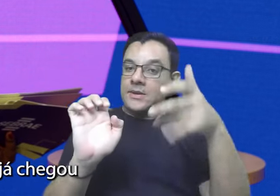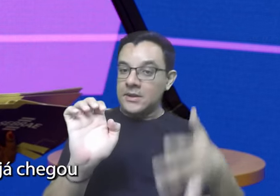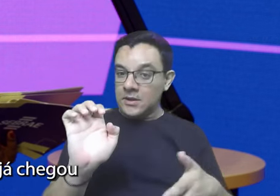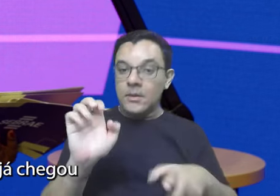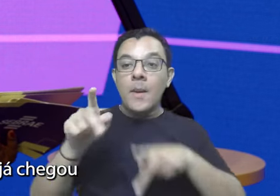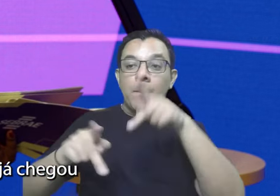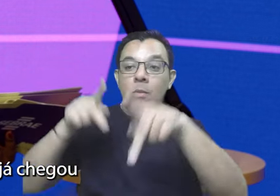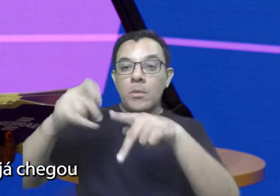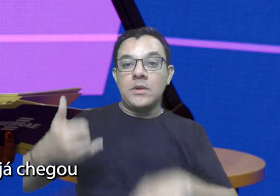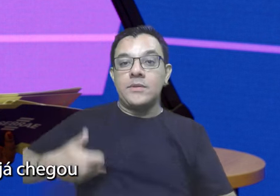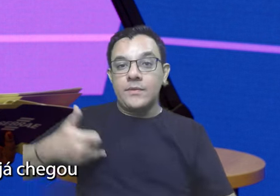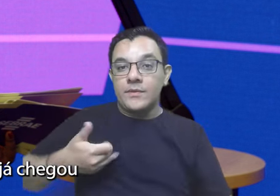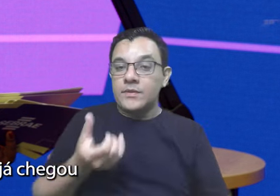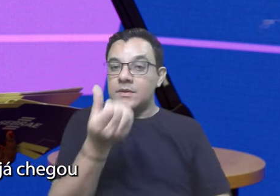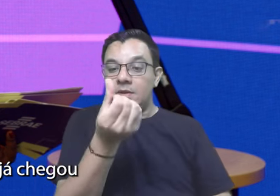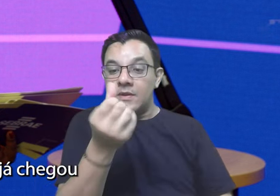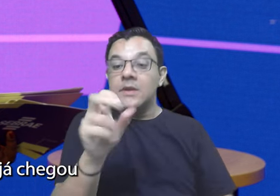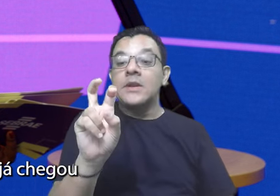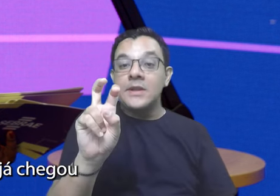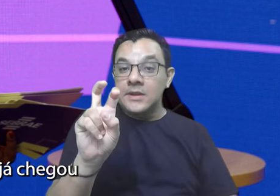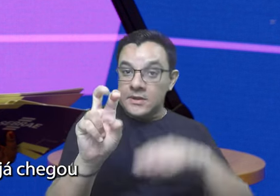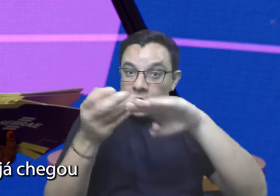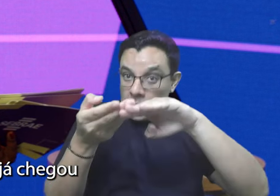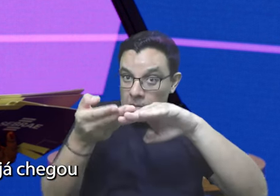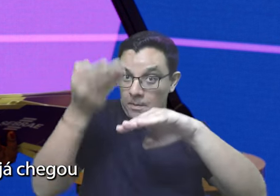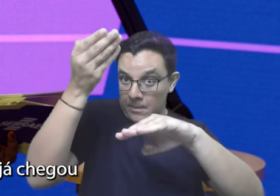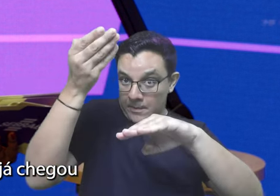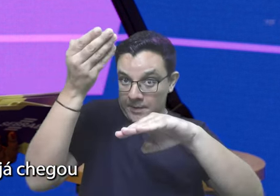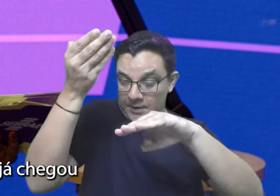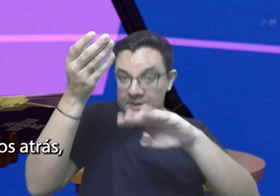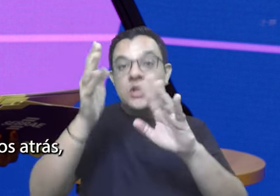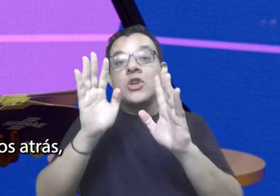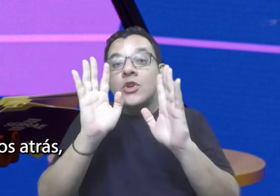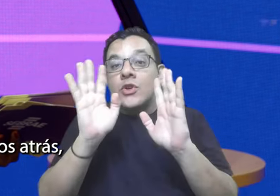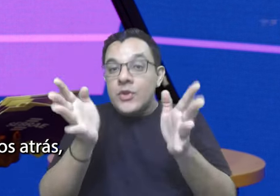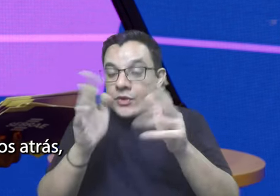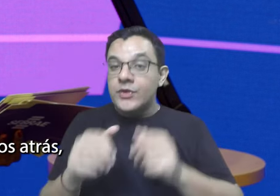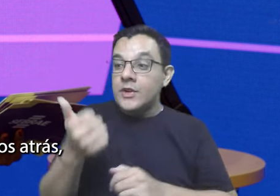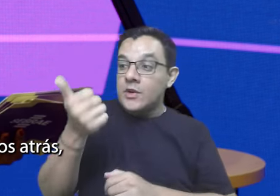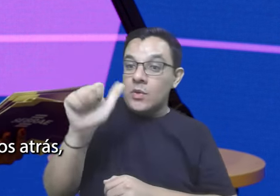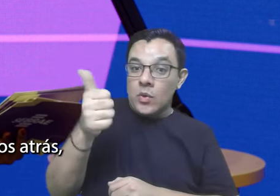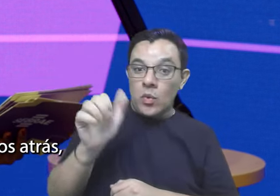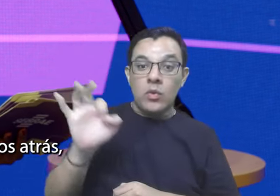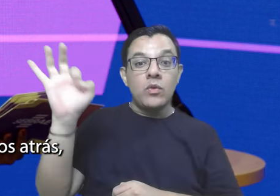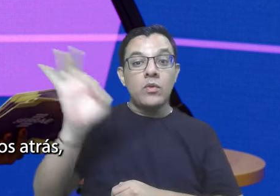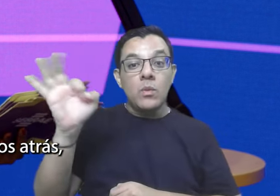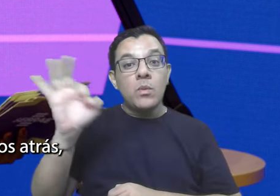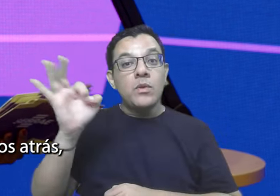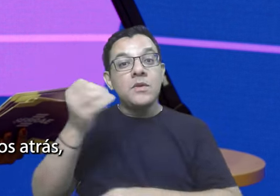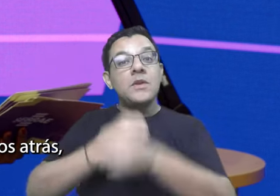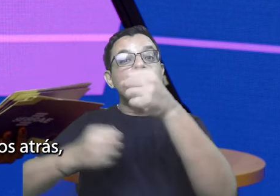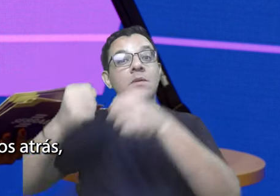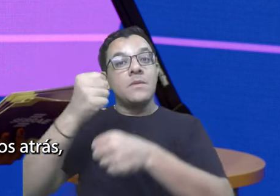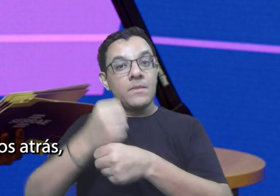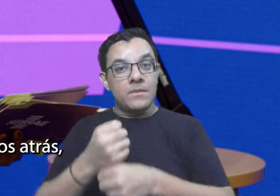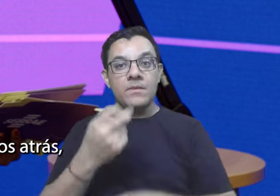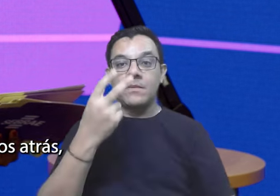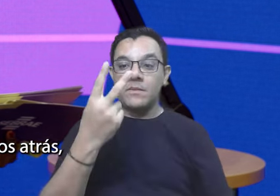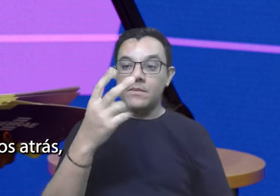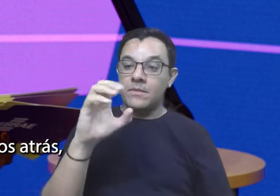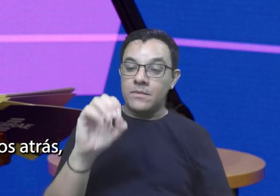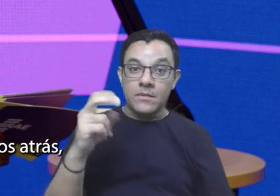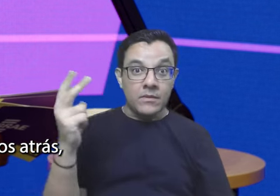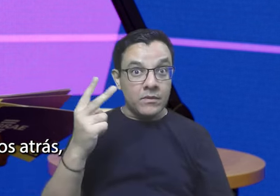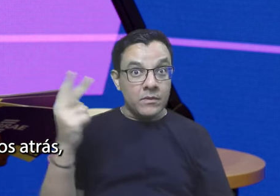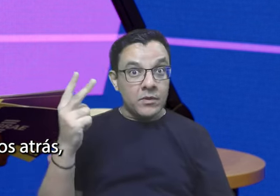a população com 65 anos ou mais já chegou a 11% em 2022 né estamos aí há